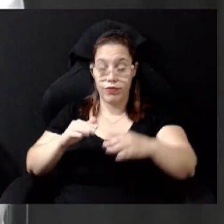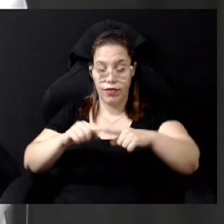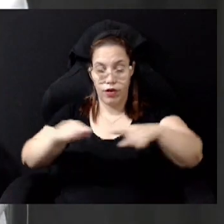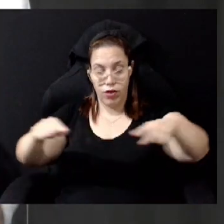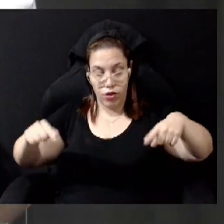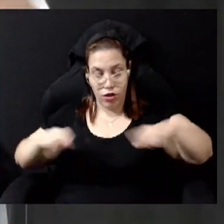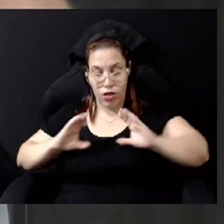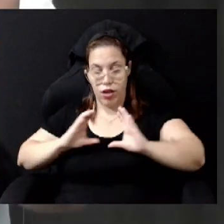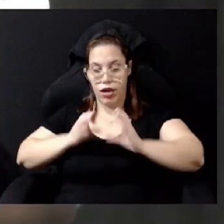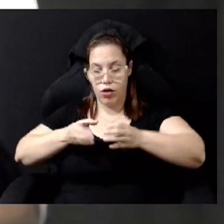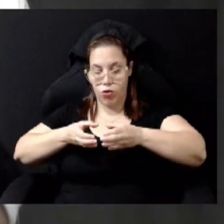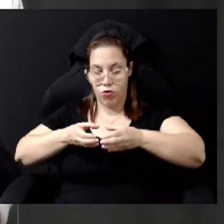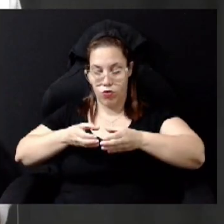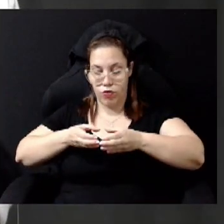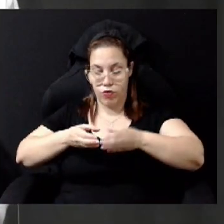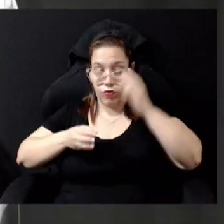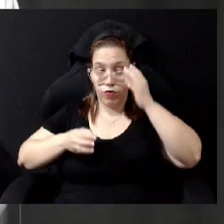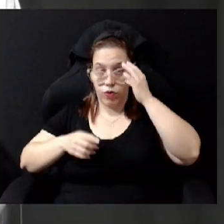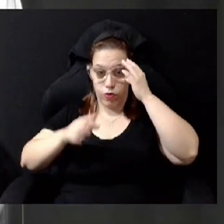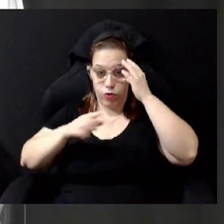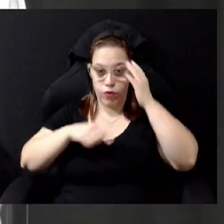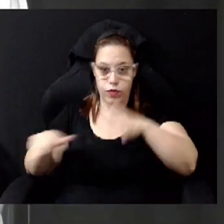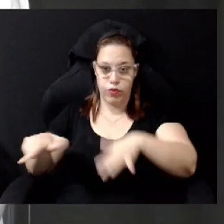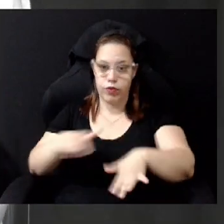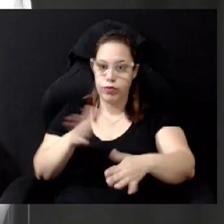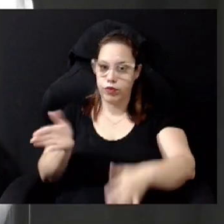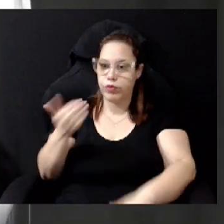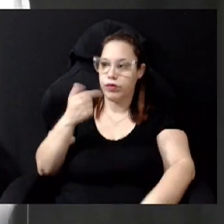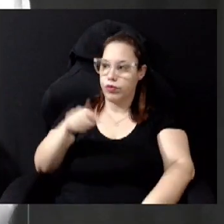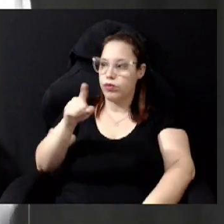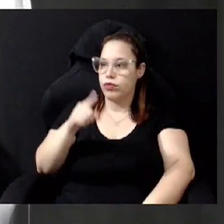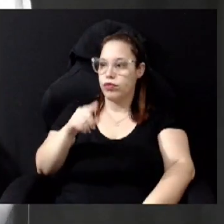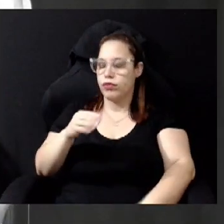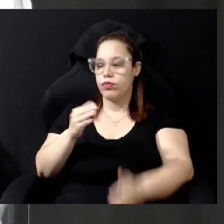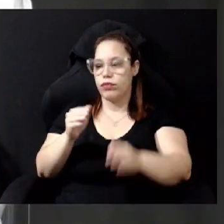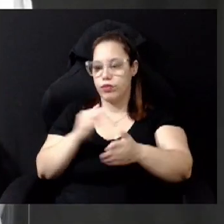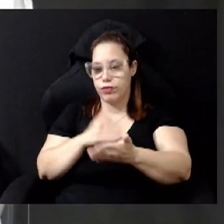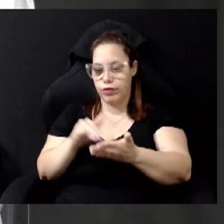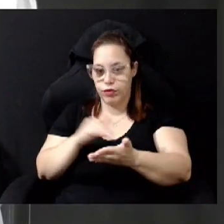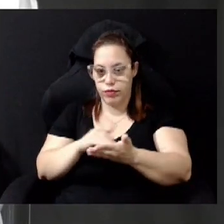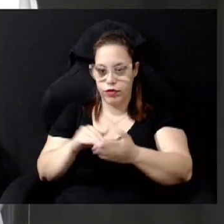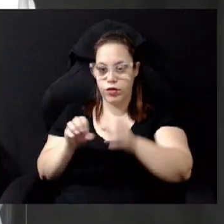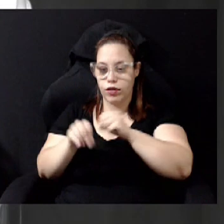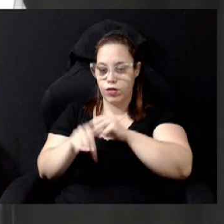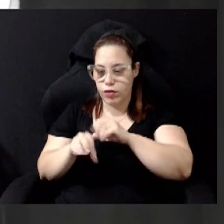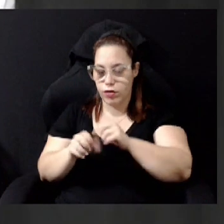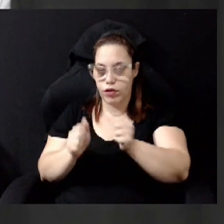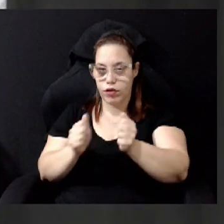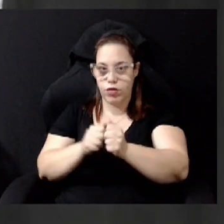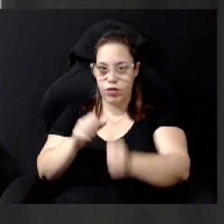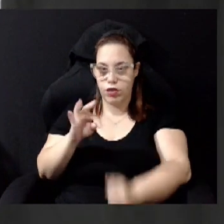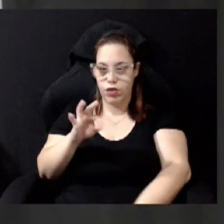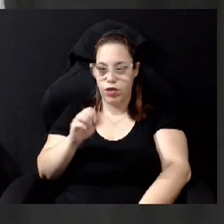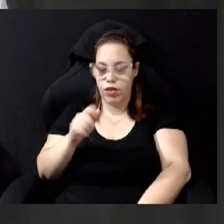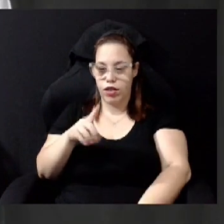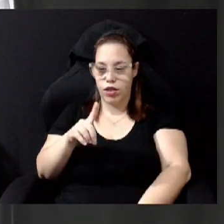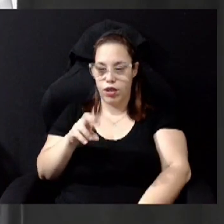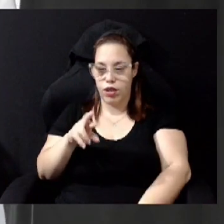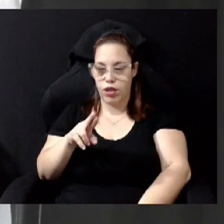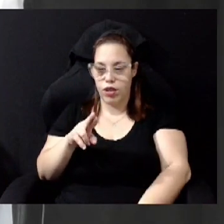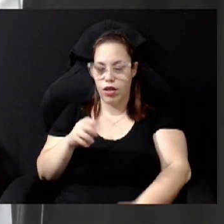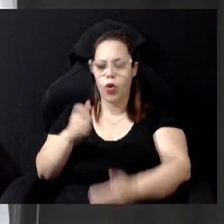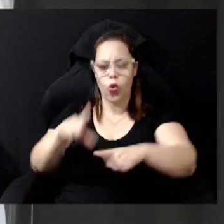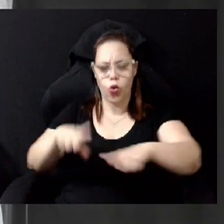E nesta semana passada eu estive com o secretário de Educação, Tadeu Jorge, e nós vamos lutar e